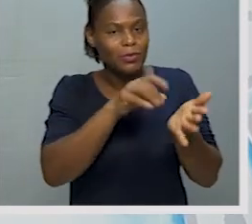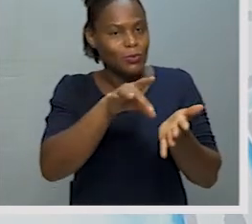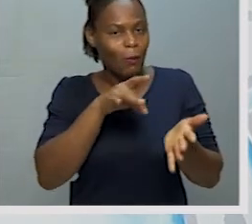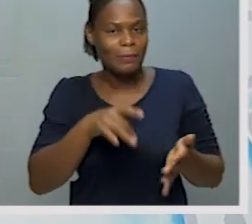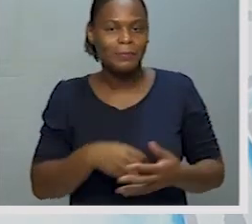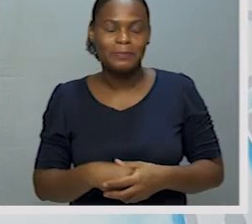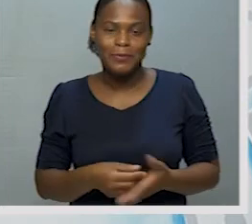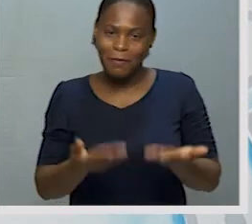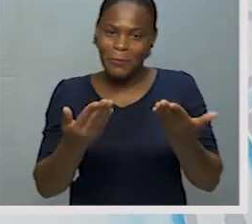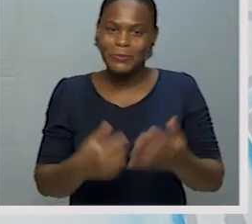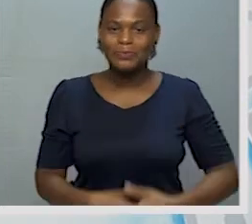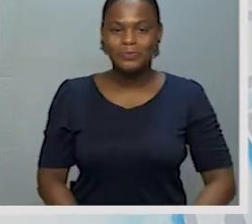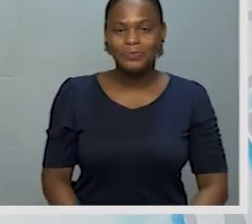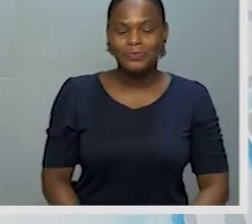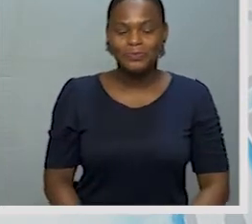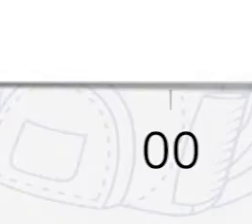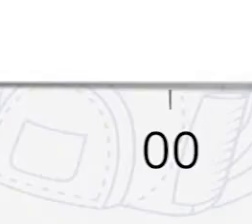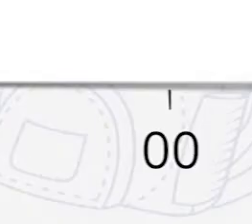valor dessa expressão. Vamos lá, então.